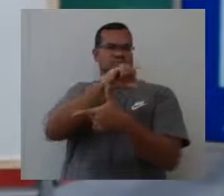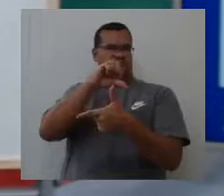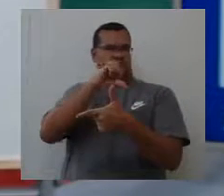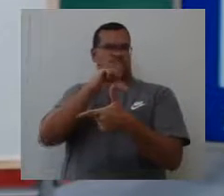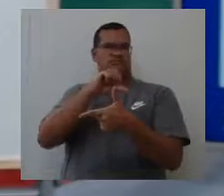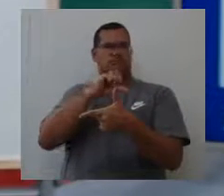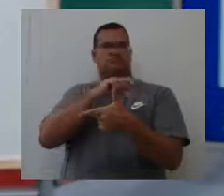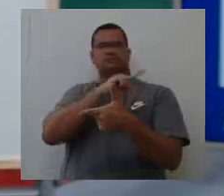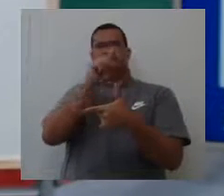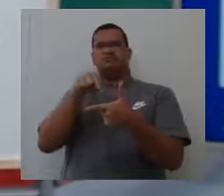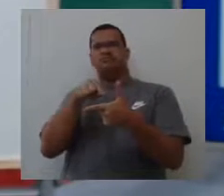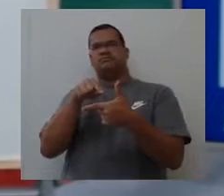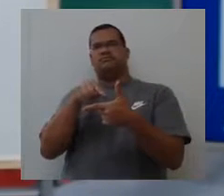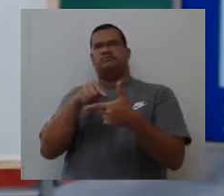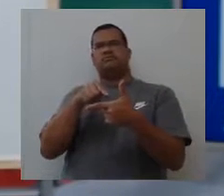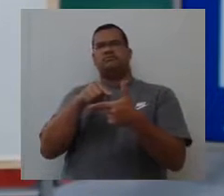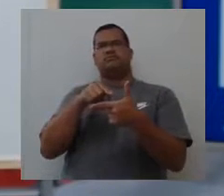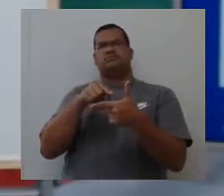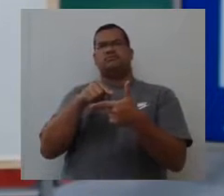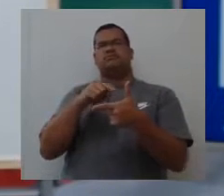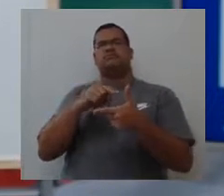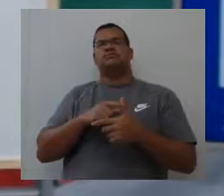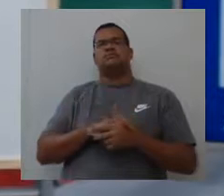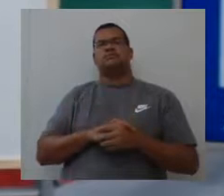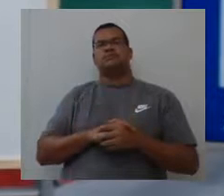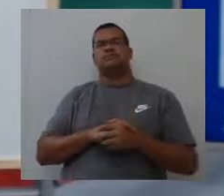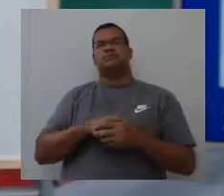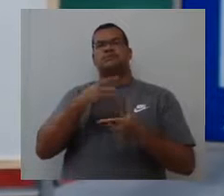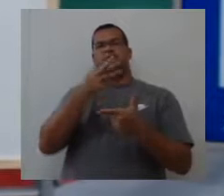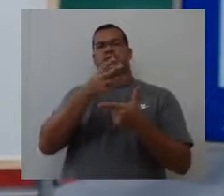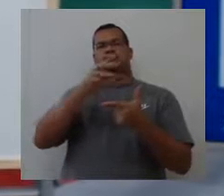4,299 no dia a dia da gente e divide por